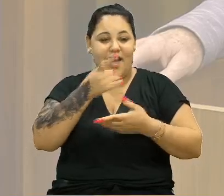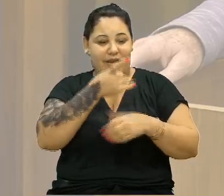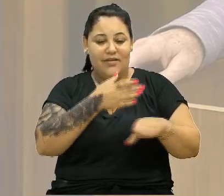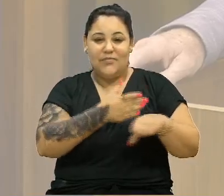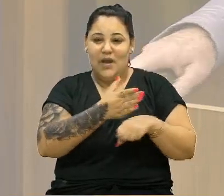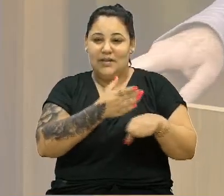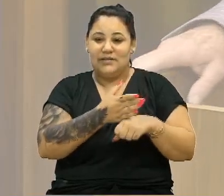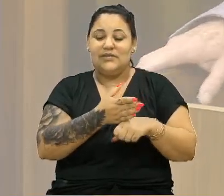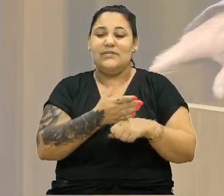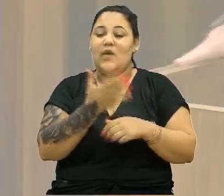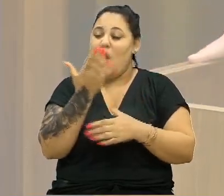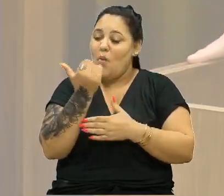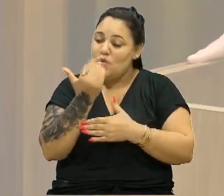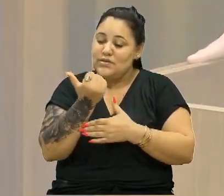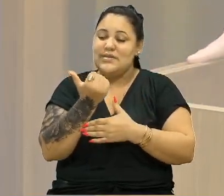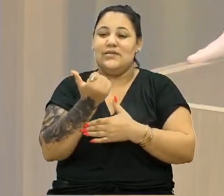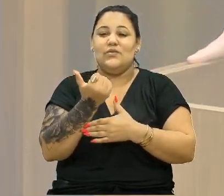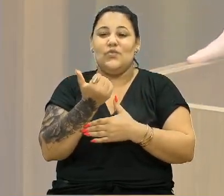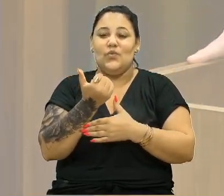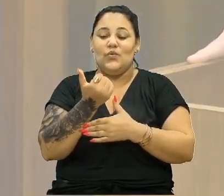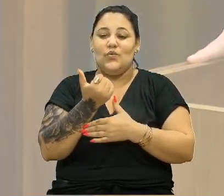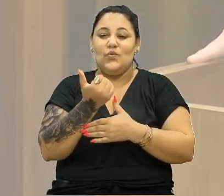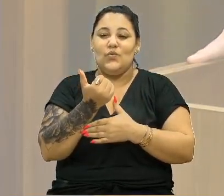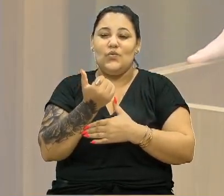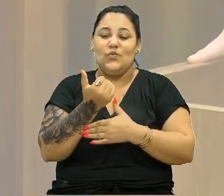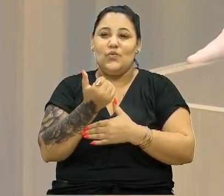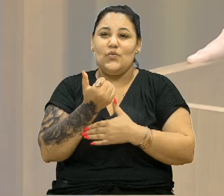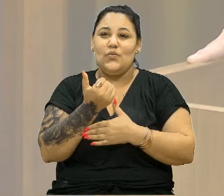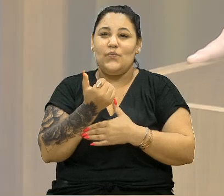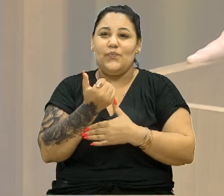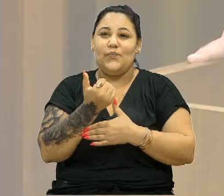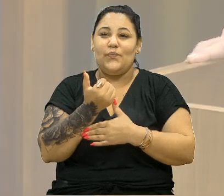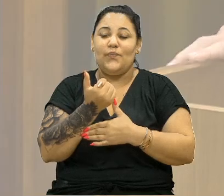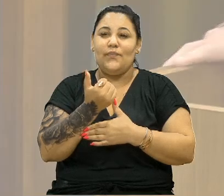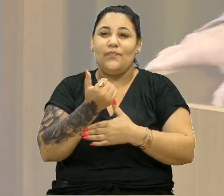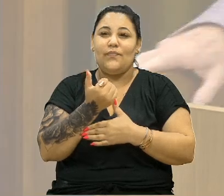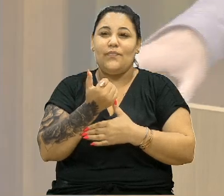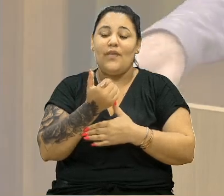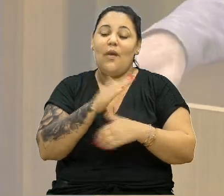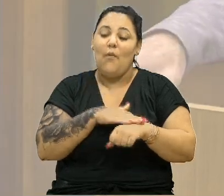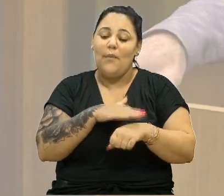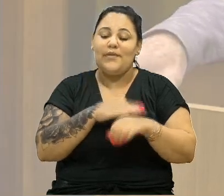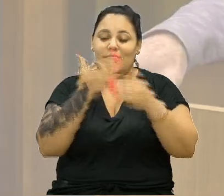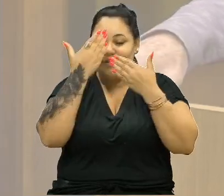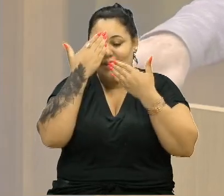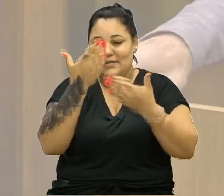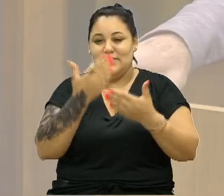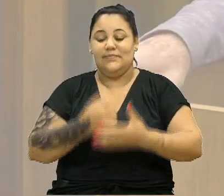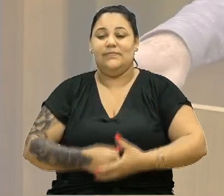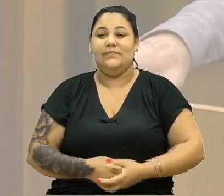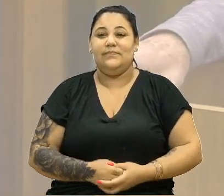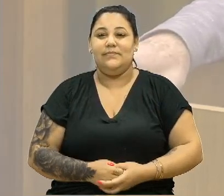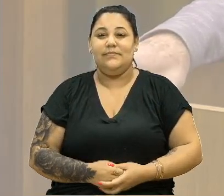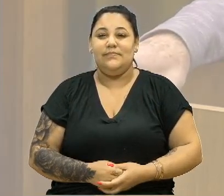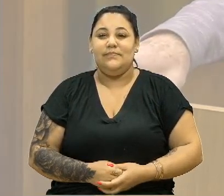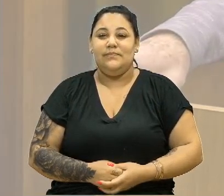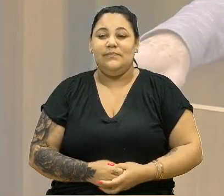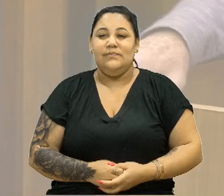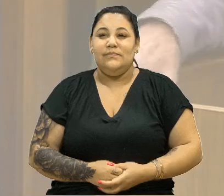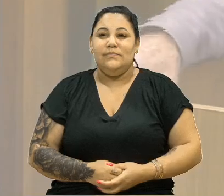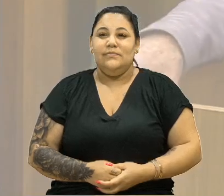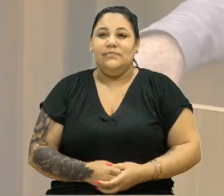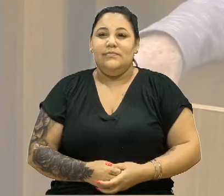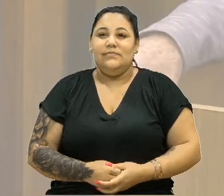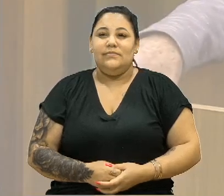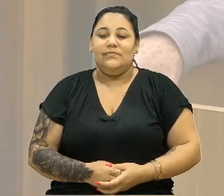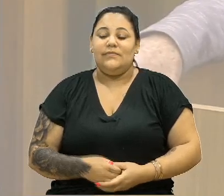frequenta, almoçando, fazendo lanches. É um momento de agradecer, porque a